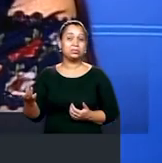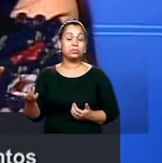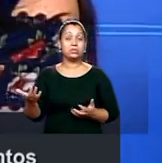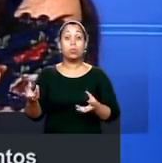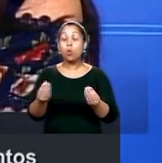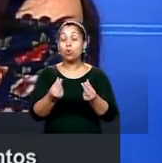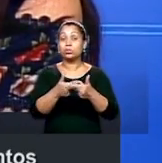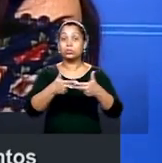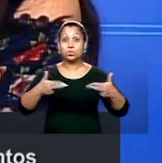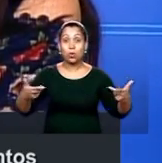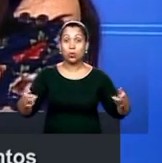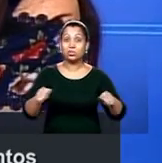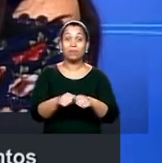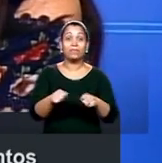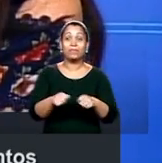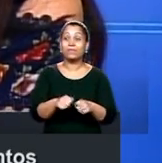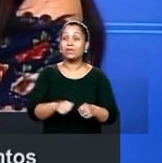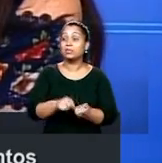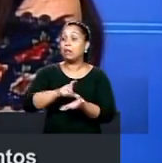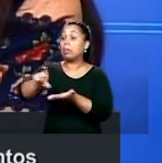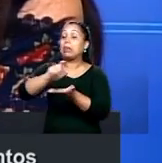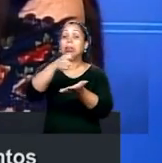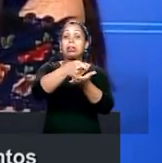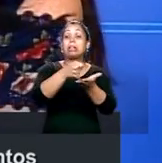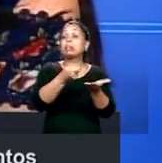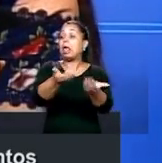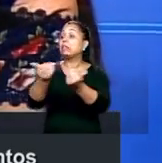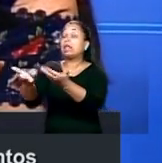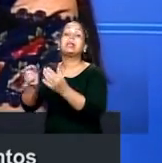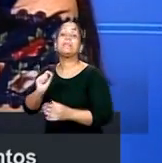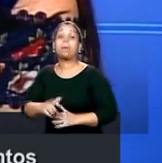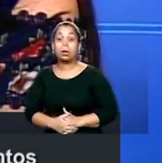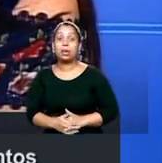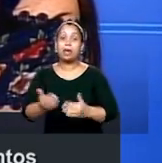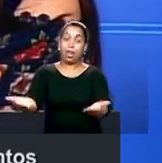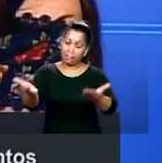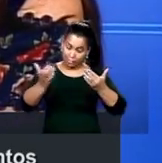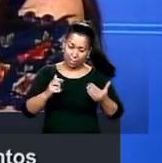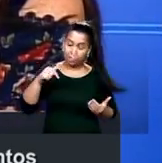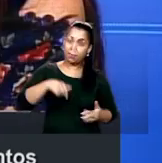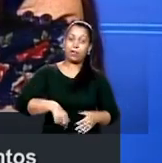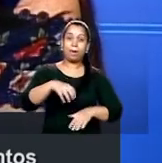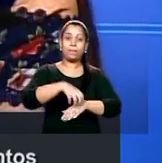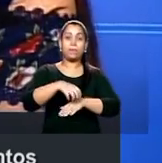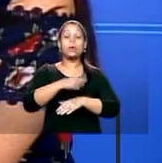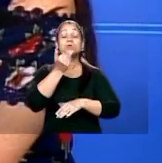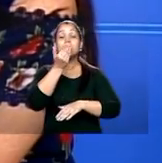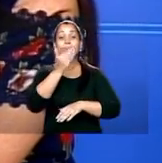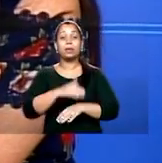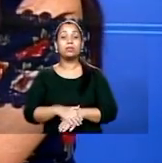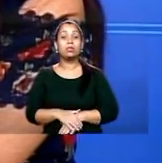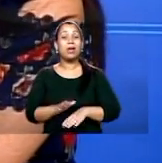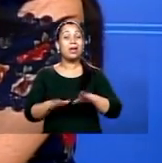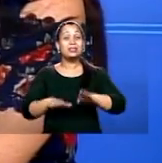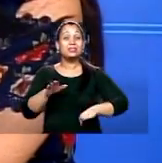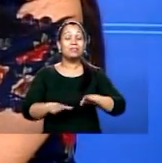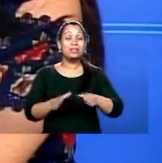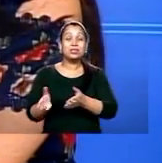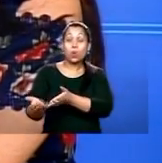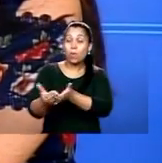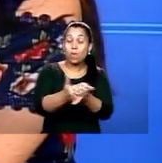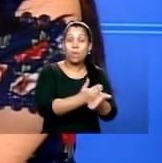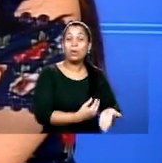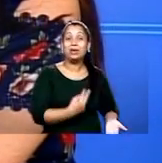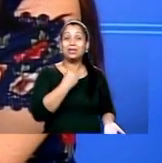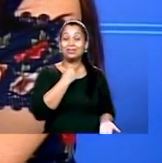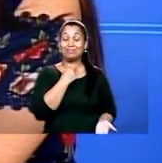a produção, eles não têm para onde mandar, eles encaminham direto para o banco de alimentos. Algumas vezes eles não têm como colher